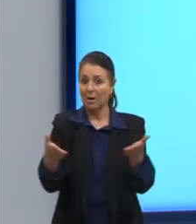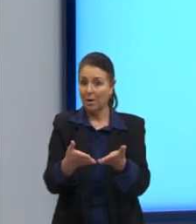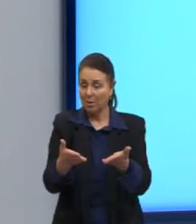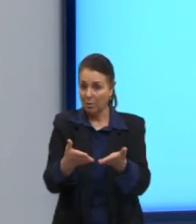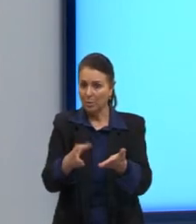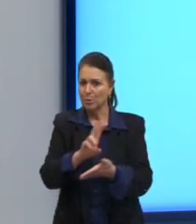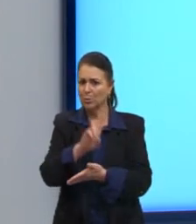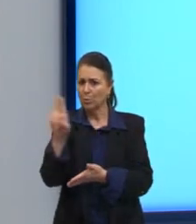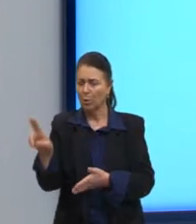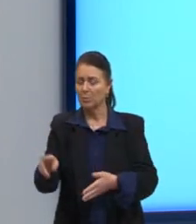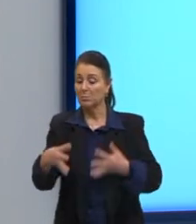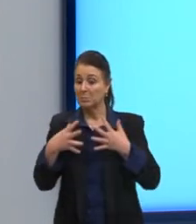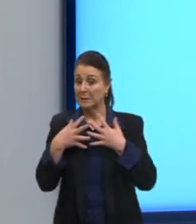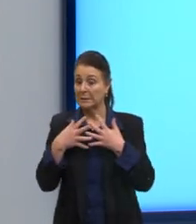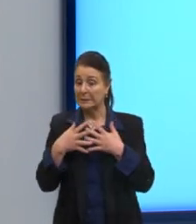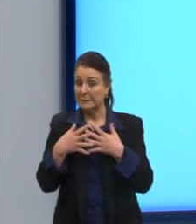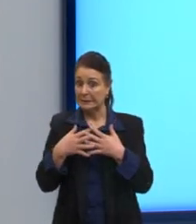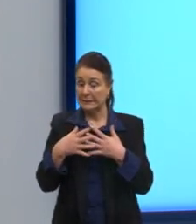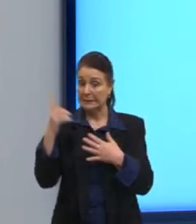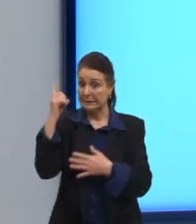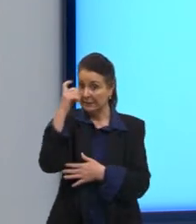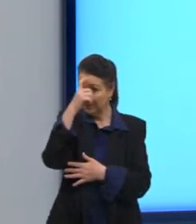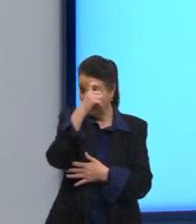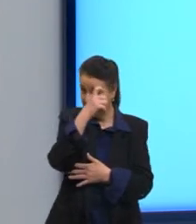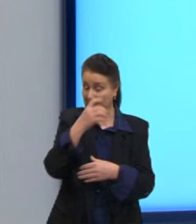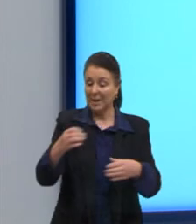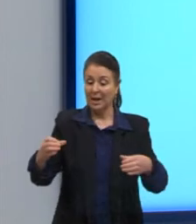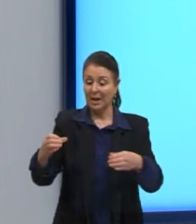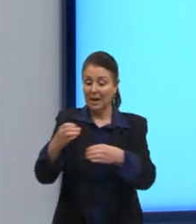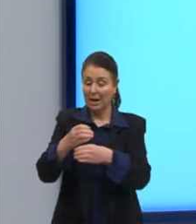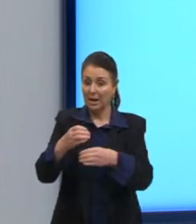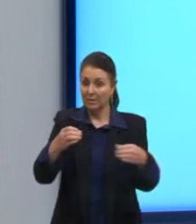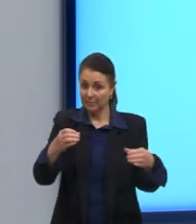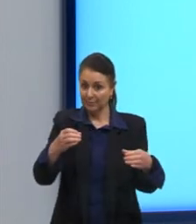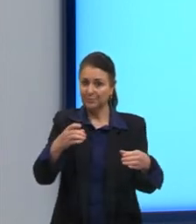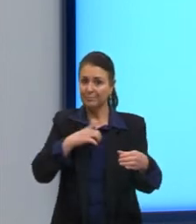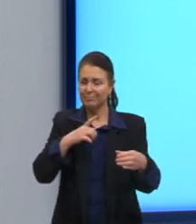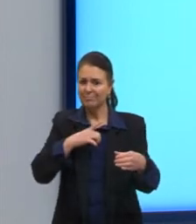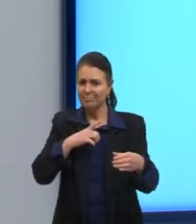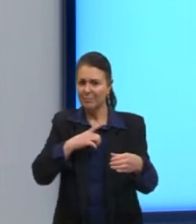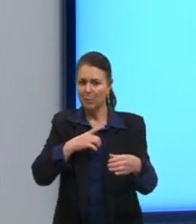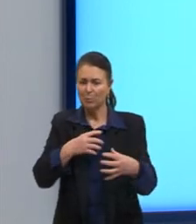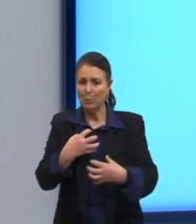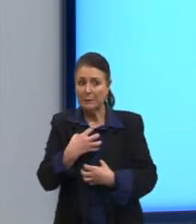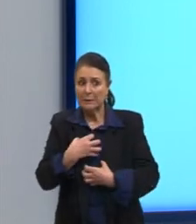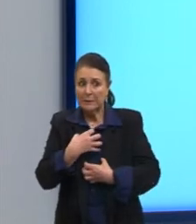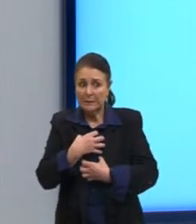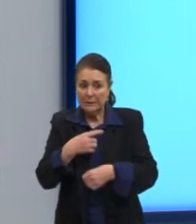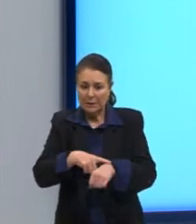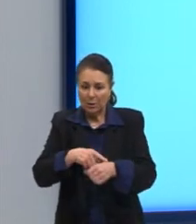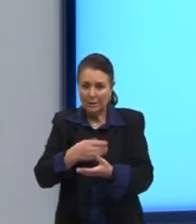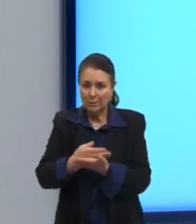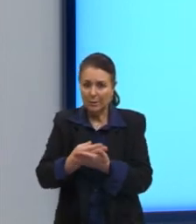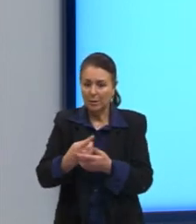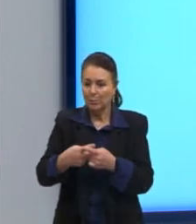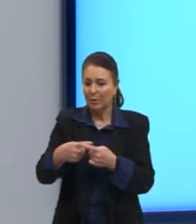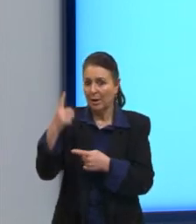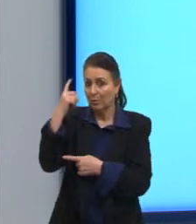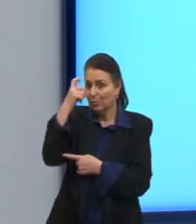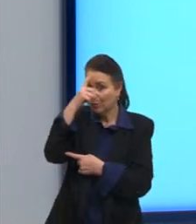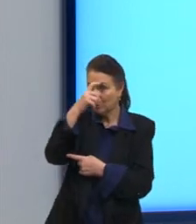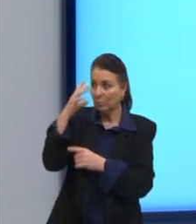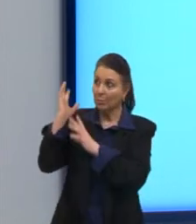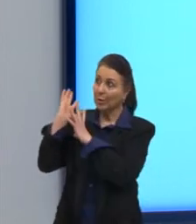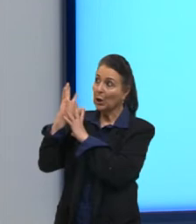nomes mais complicados as reações químicas elas tendem a nos deixar com um pouco tenso na hora de estudar mas é só dar uma